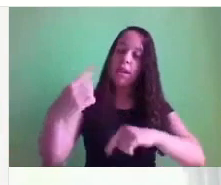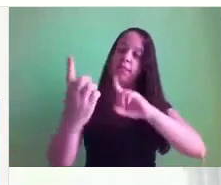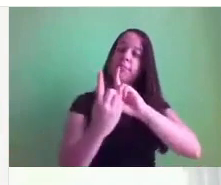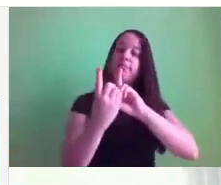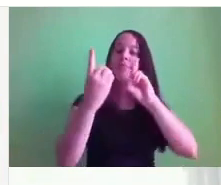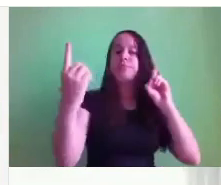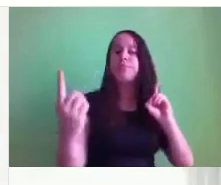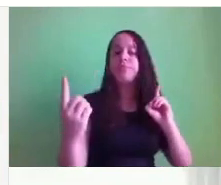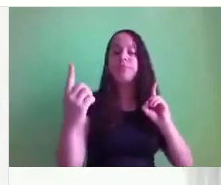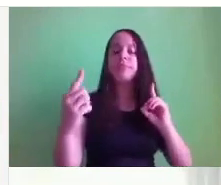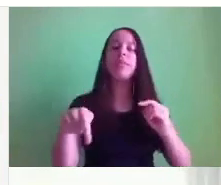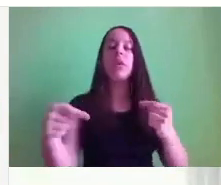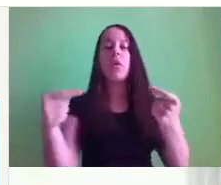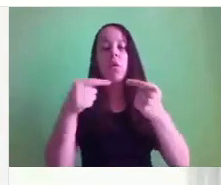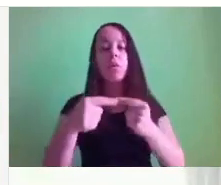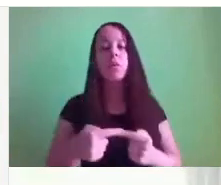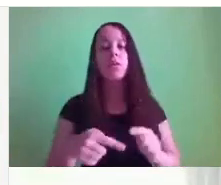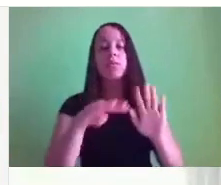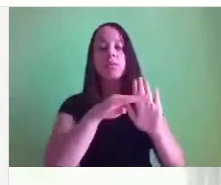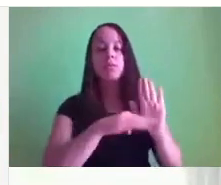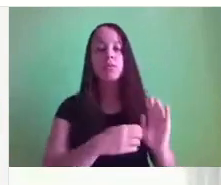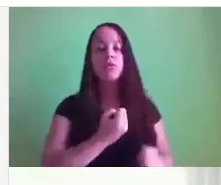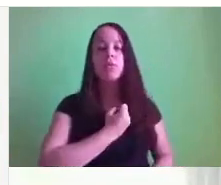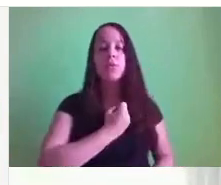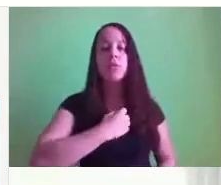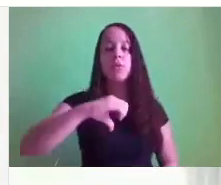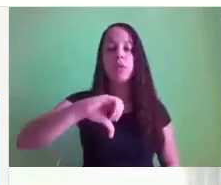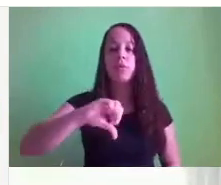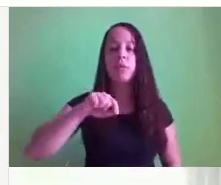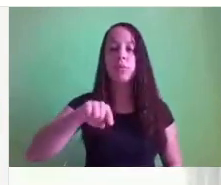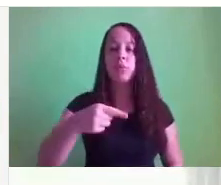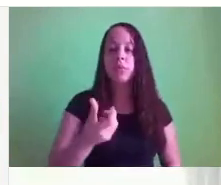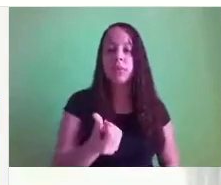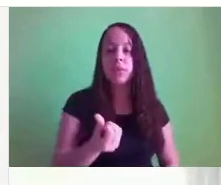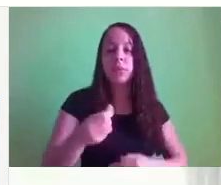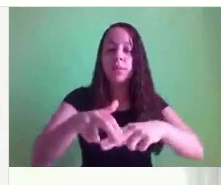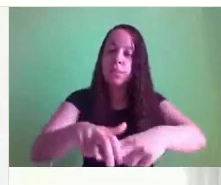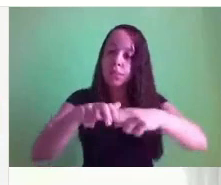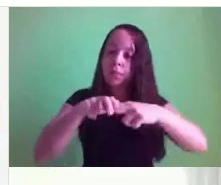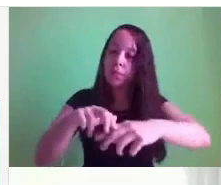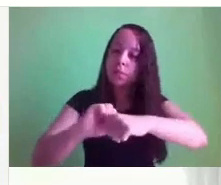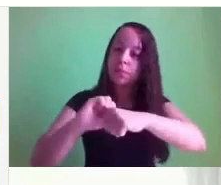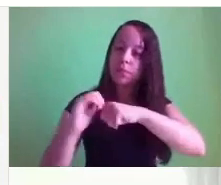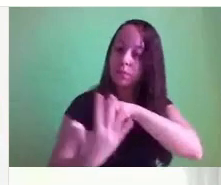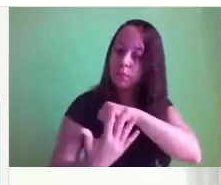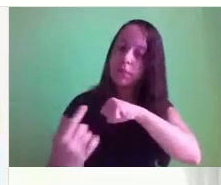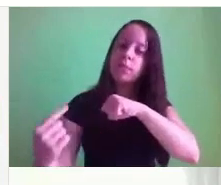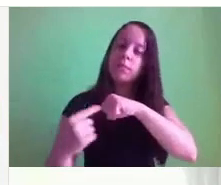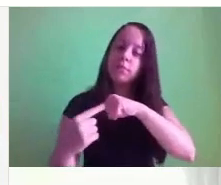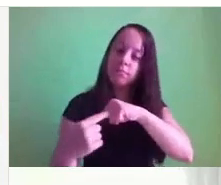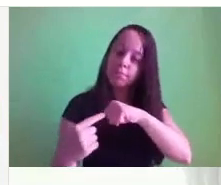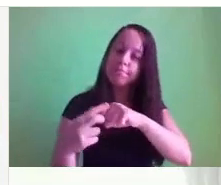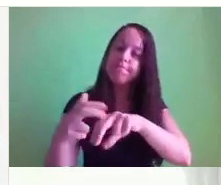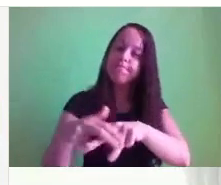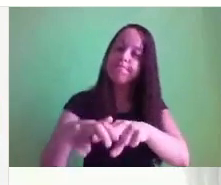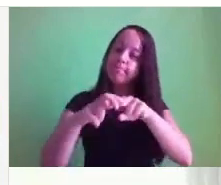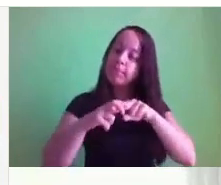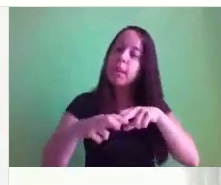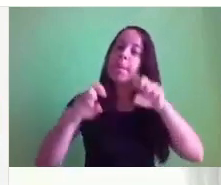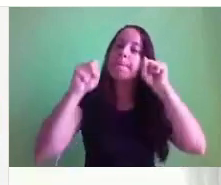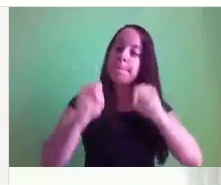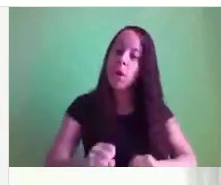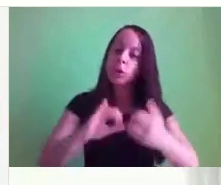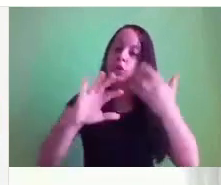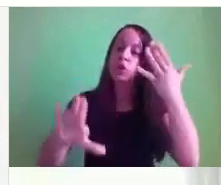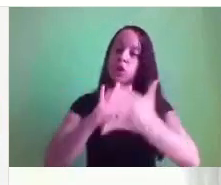item 9.6, em virtude da pandemia causada pelo novo coronavírus, o sorteio poderá